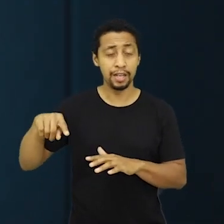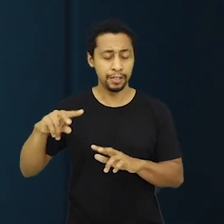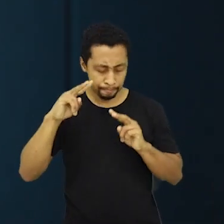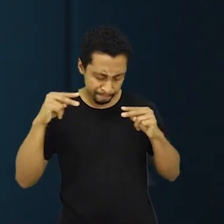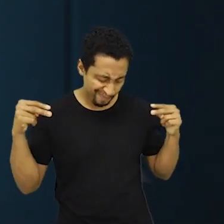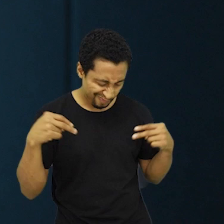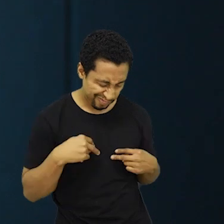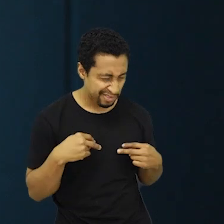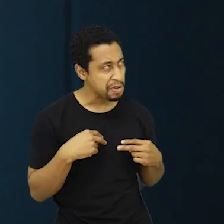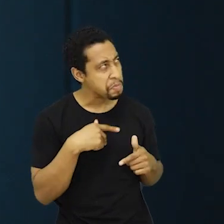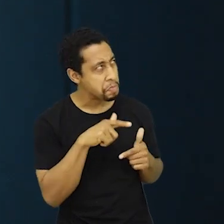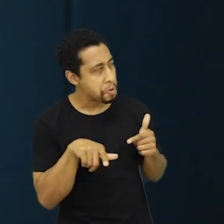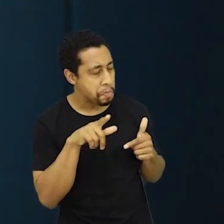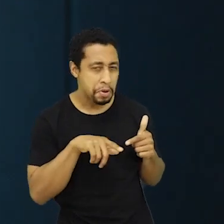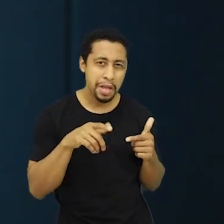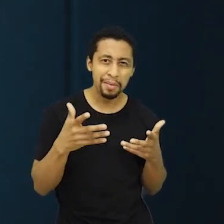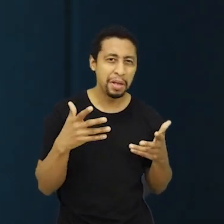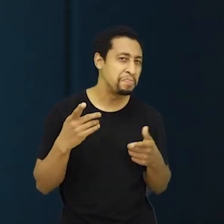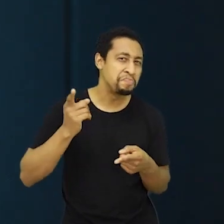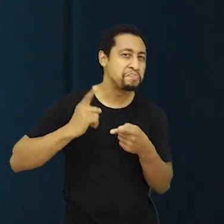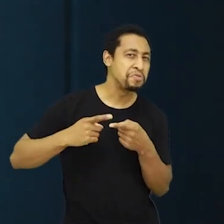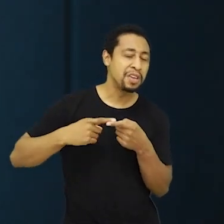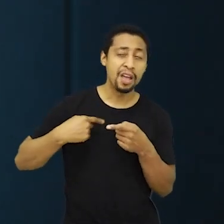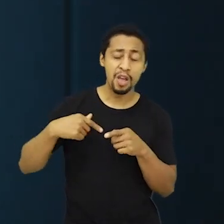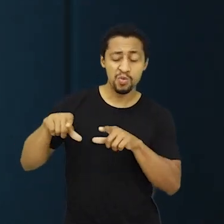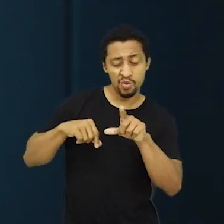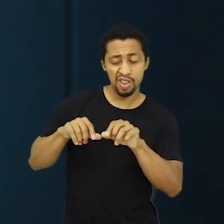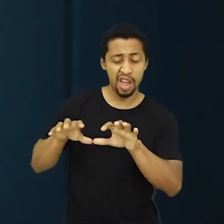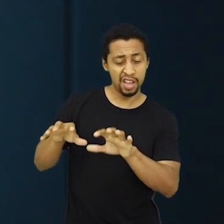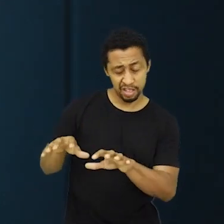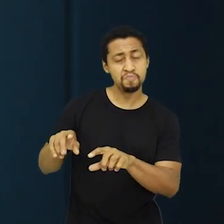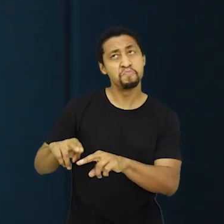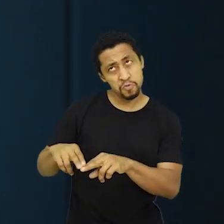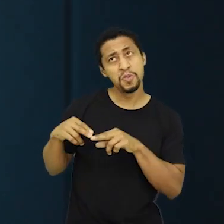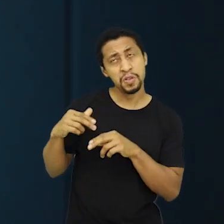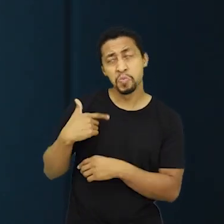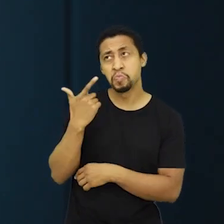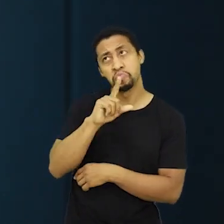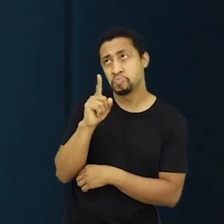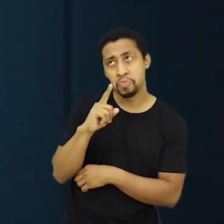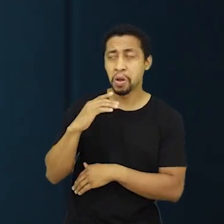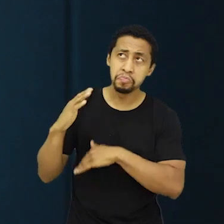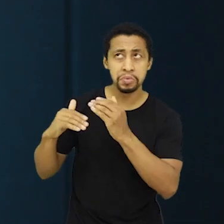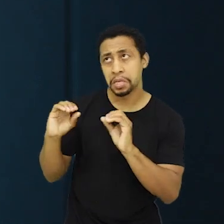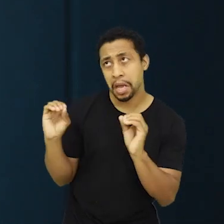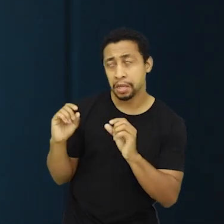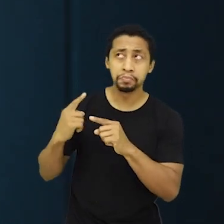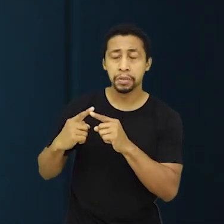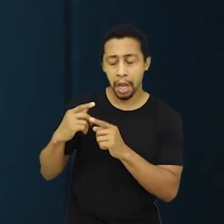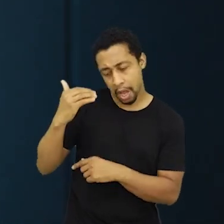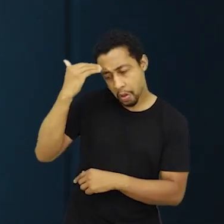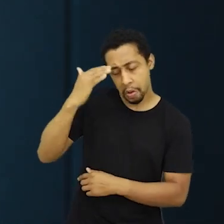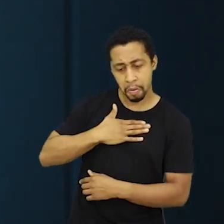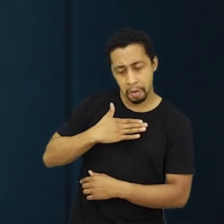vivendo eram resultado das escolhas que elas tinham feito na vida, de que muitas vezes elas não reconheciam que